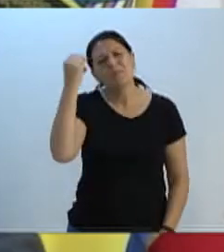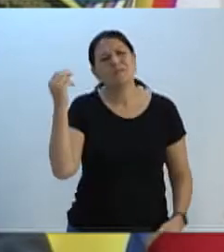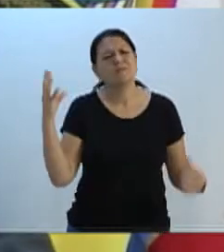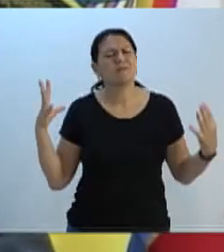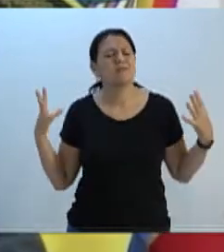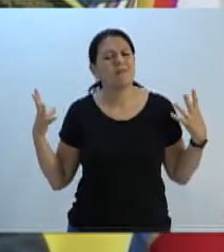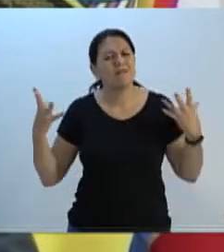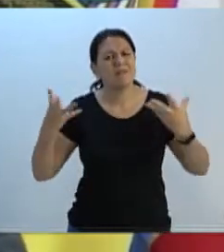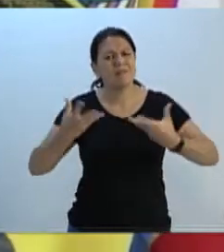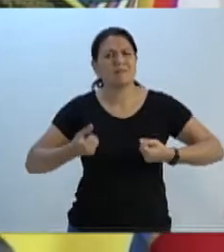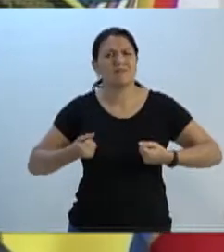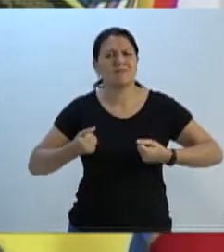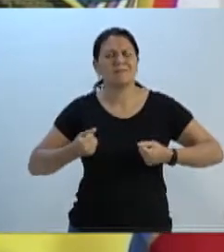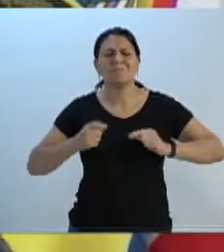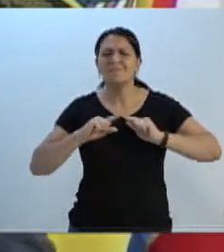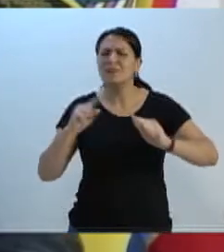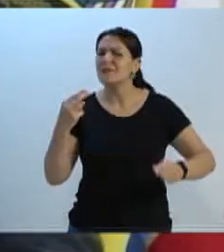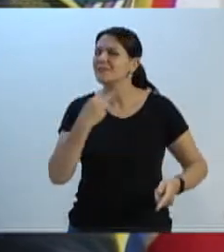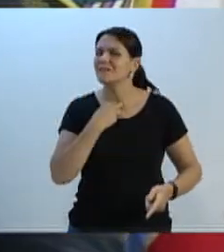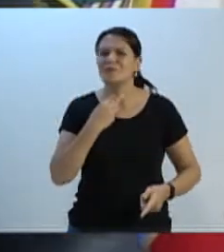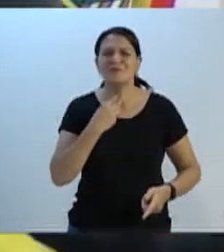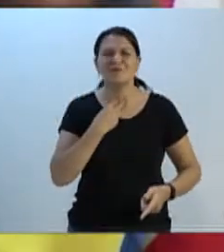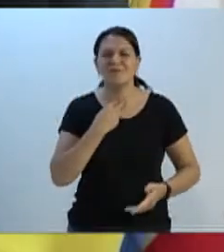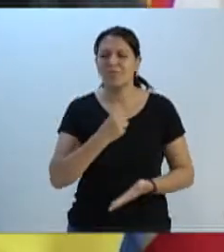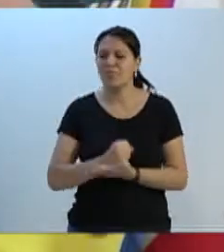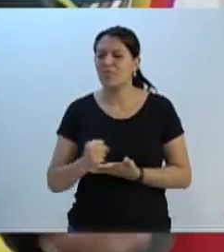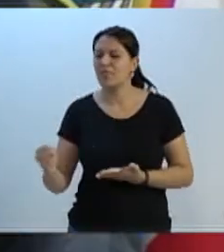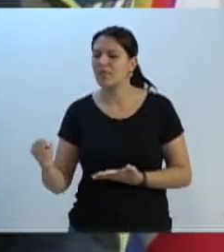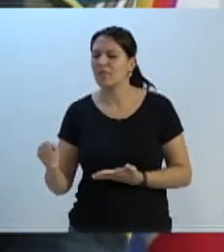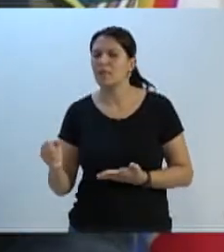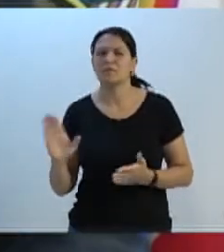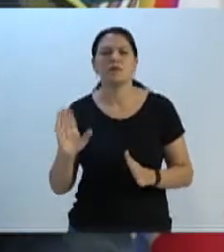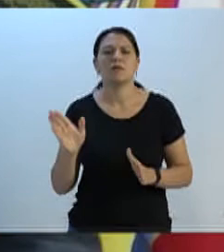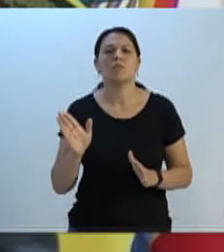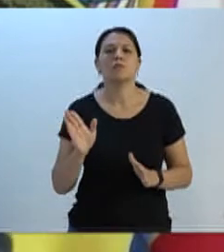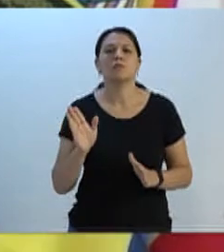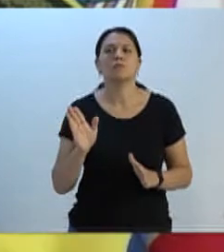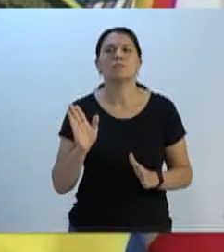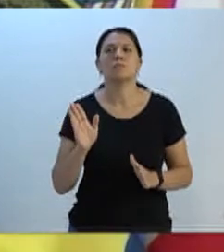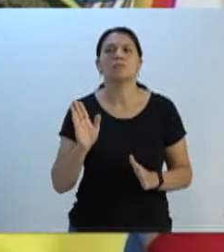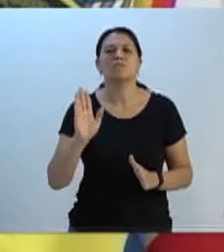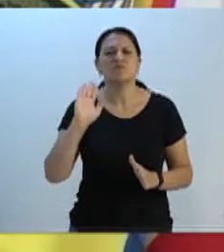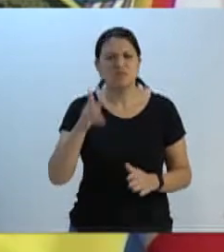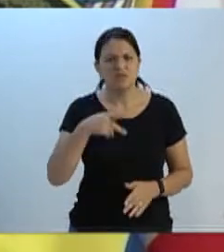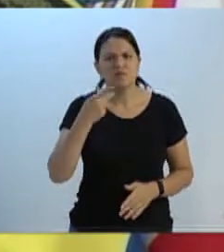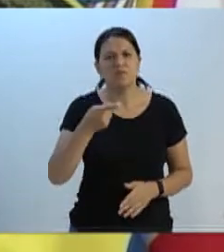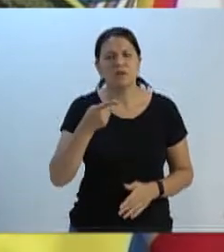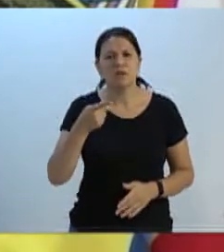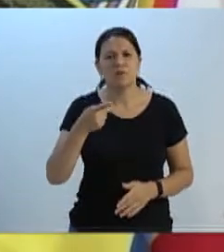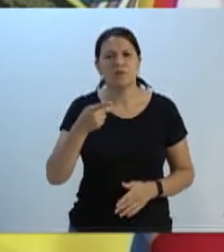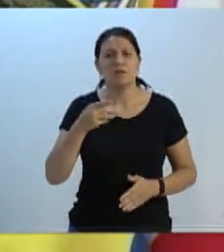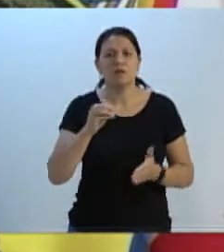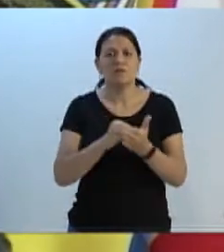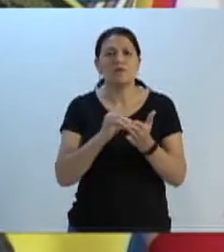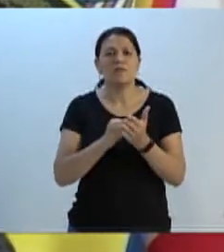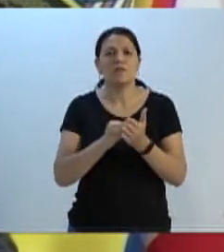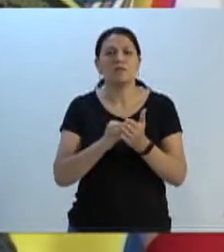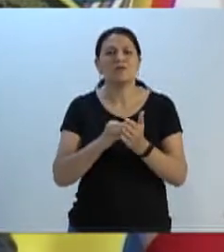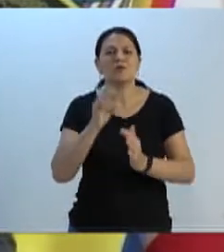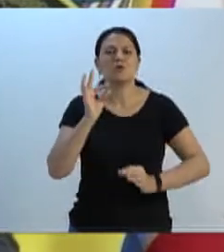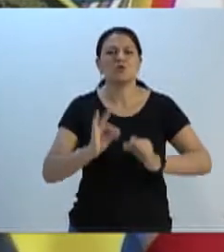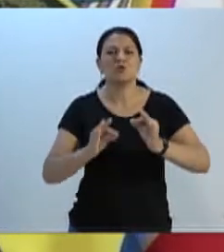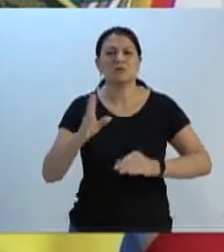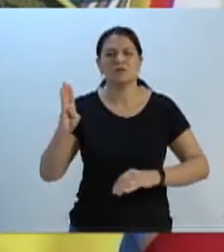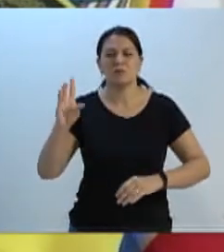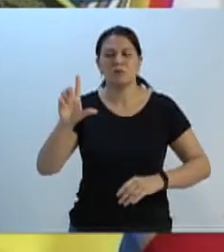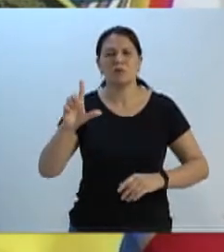espetacular. Mas não podia deixar passar aquilo que já falei uma vez, a grande injustiça que Blumenau cometeu com ele.